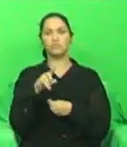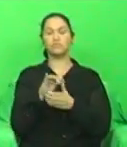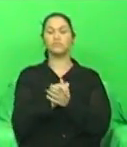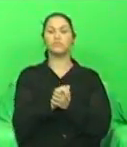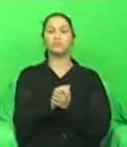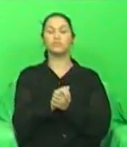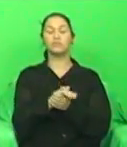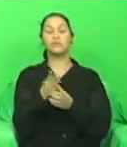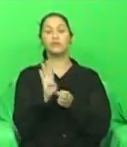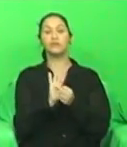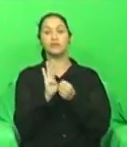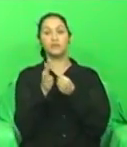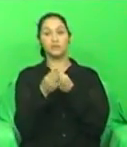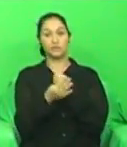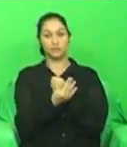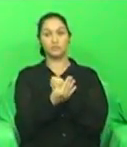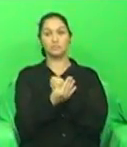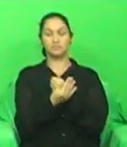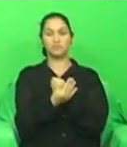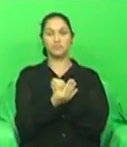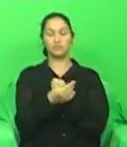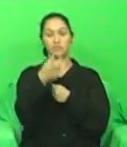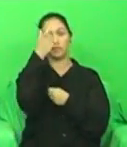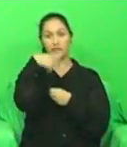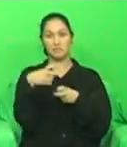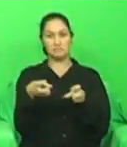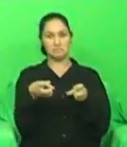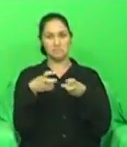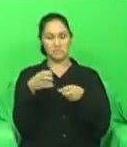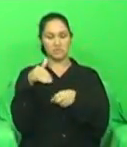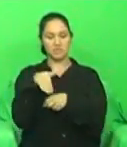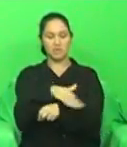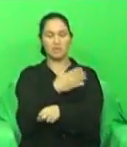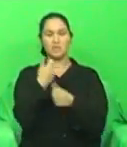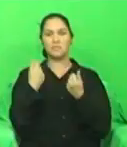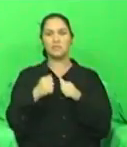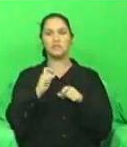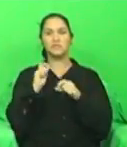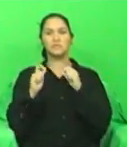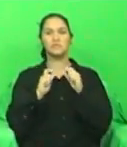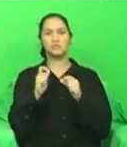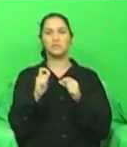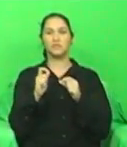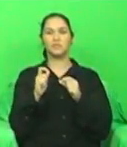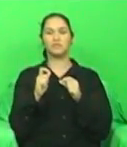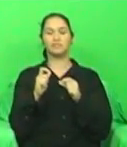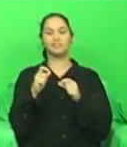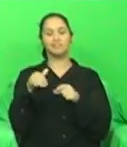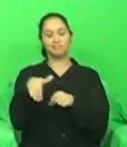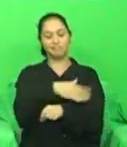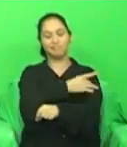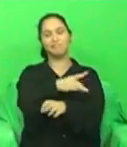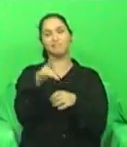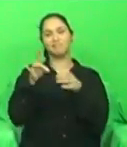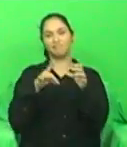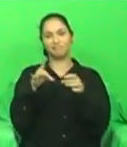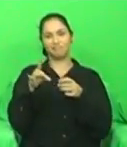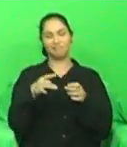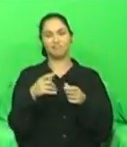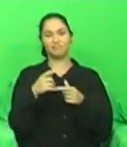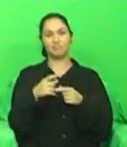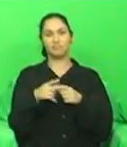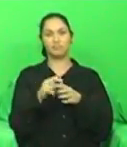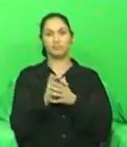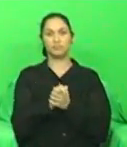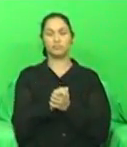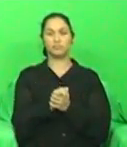que me convidou para dar chego lá e ouvi-las rua realmente merece uma atenção porque realmente não está bem lá da mesma forma que não